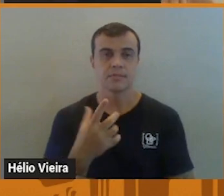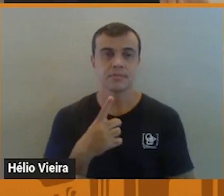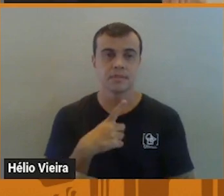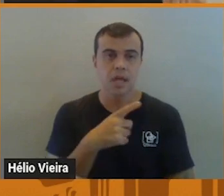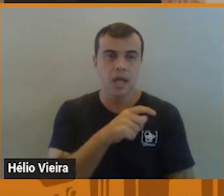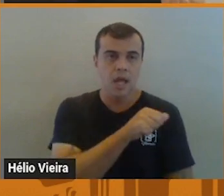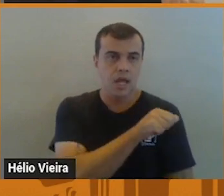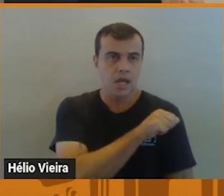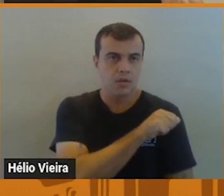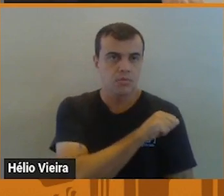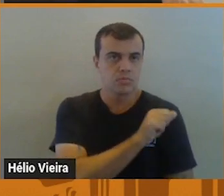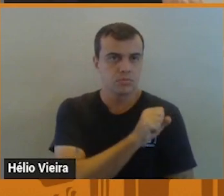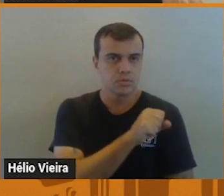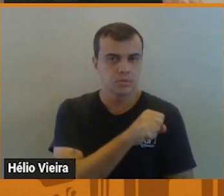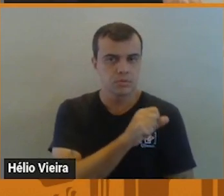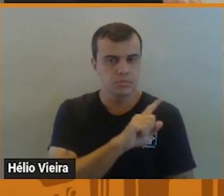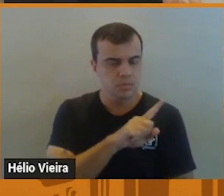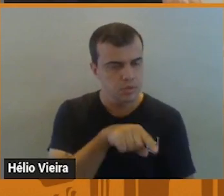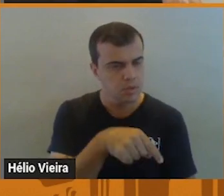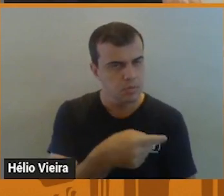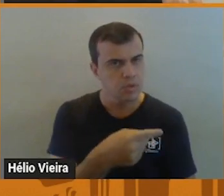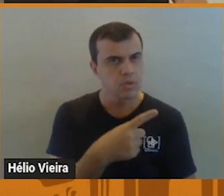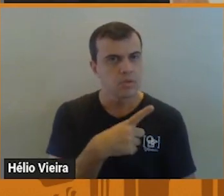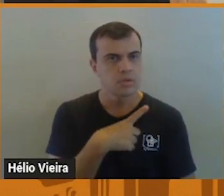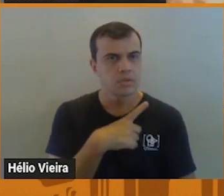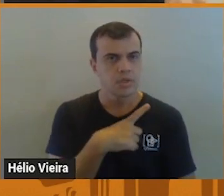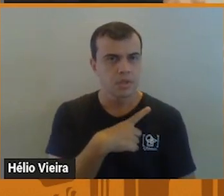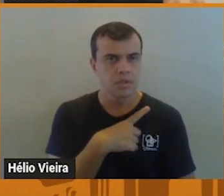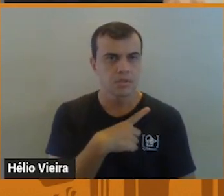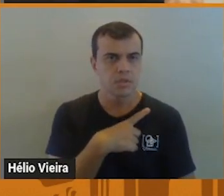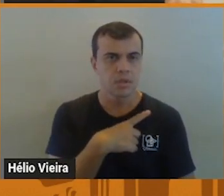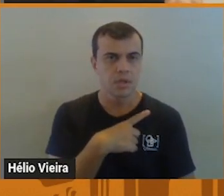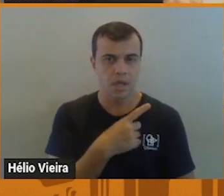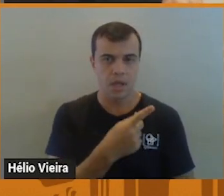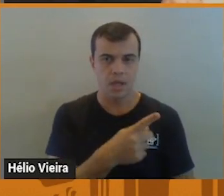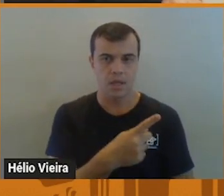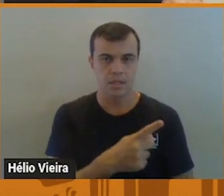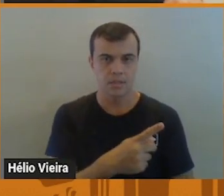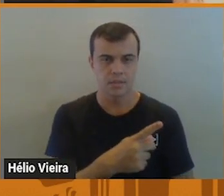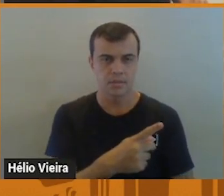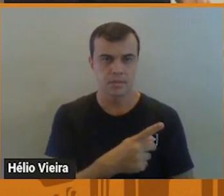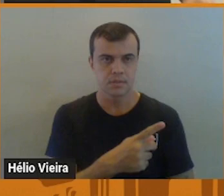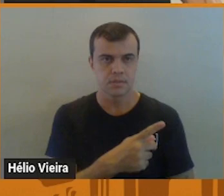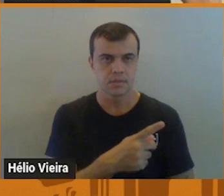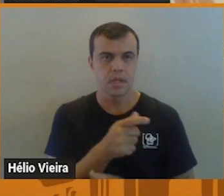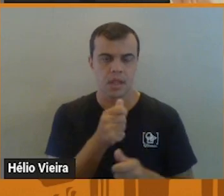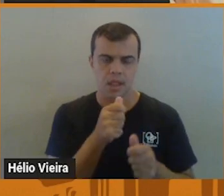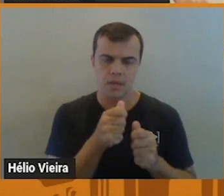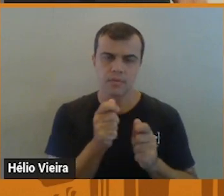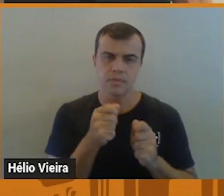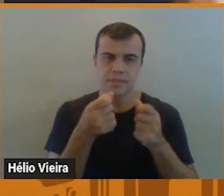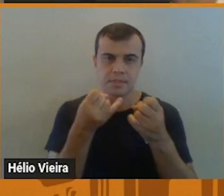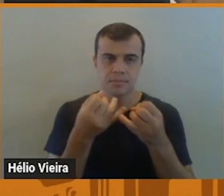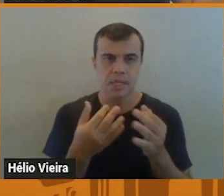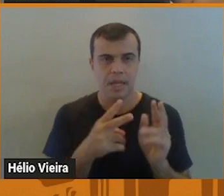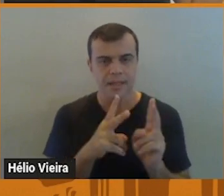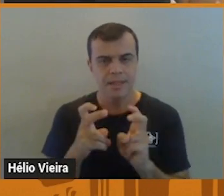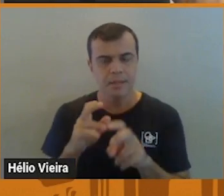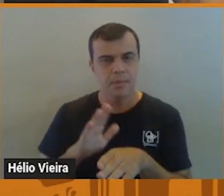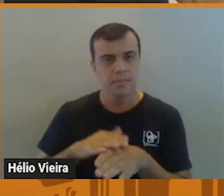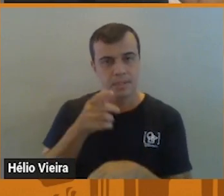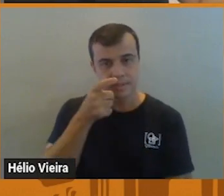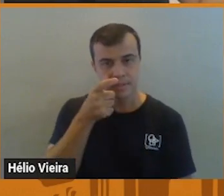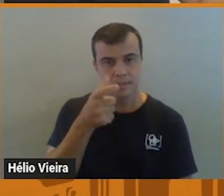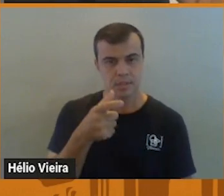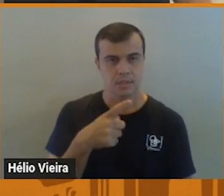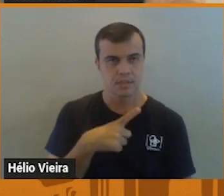alunos, obviamente, posteriormente a essa entrevista, vão levantar os pontos mais interessantes que